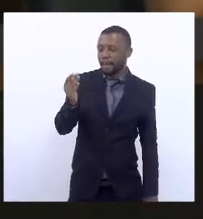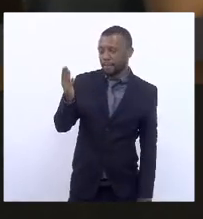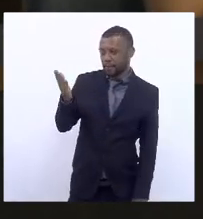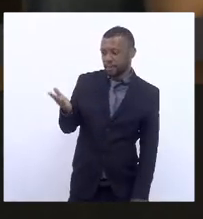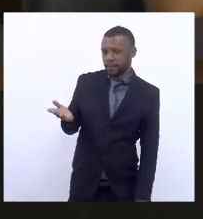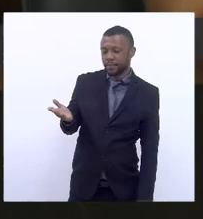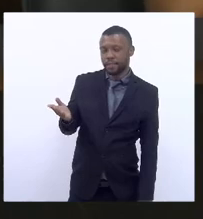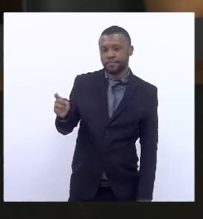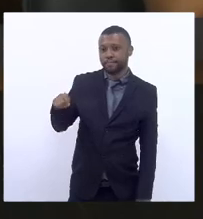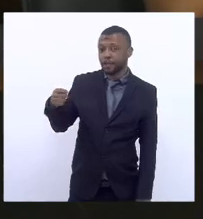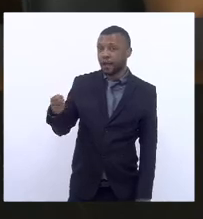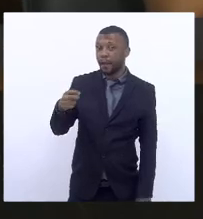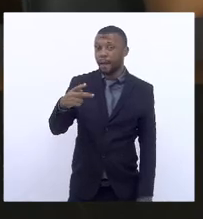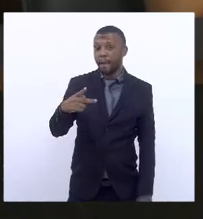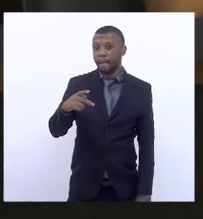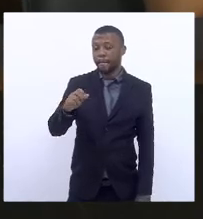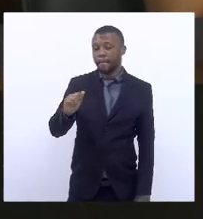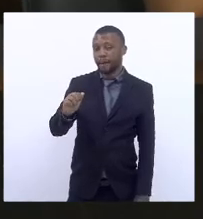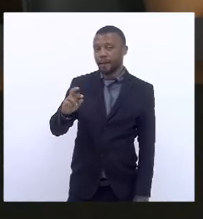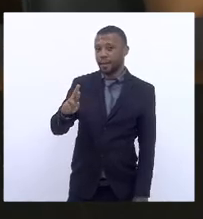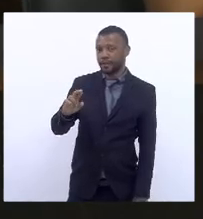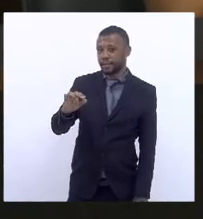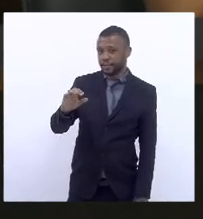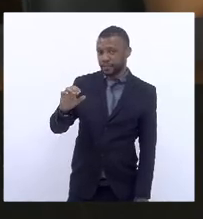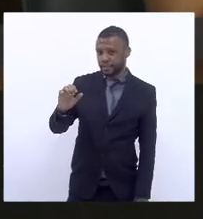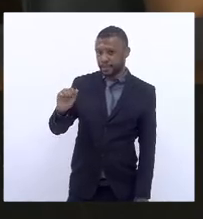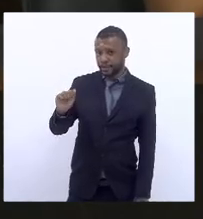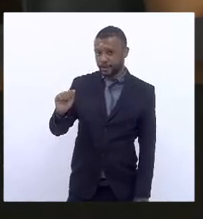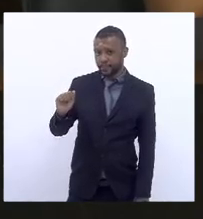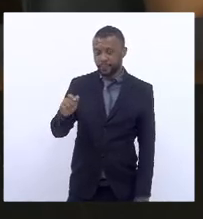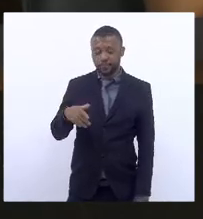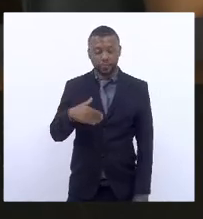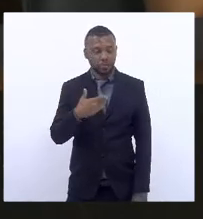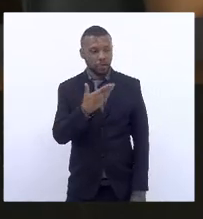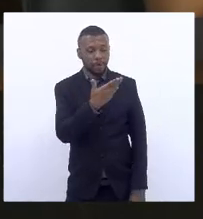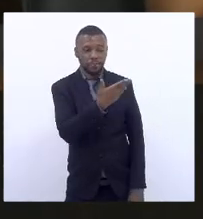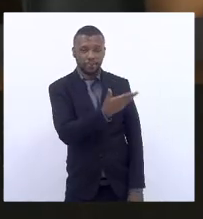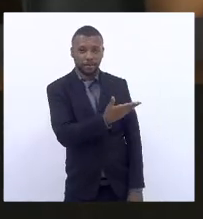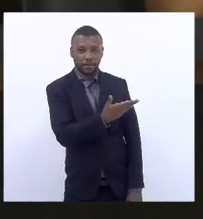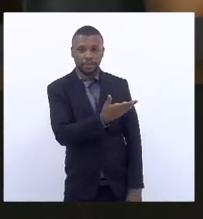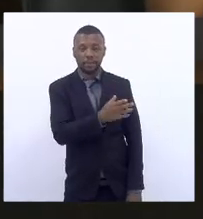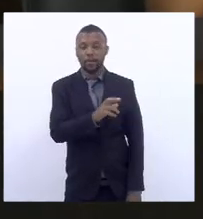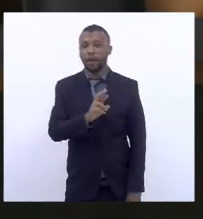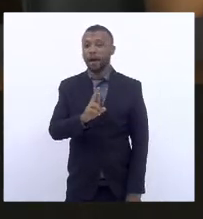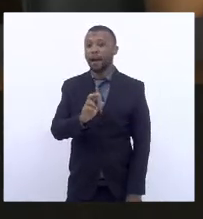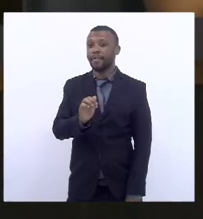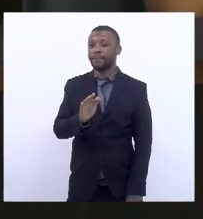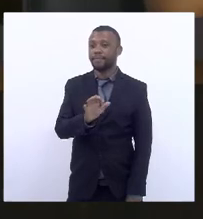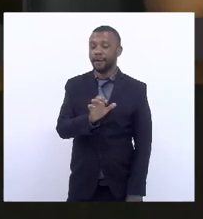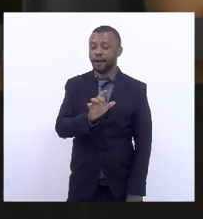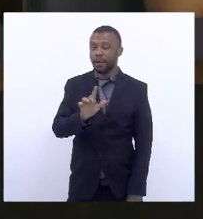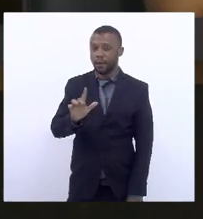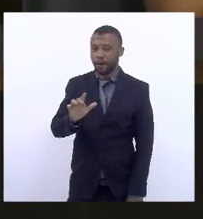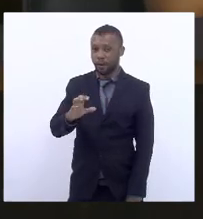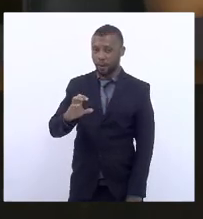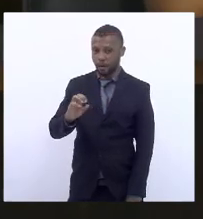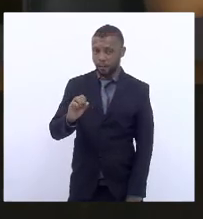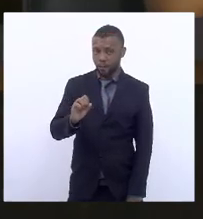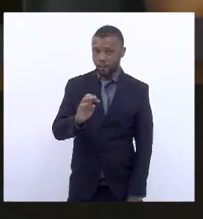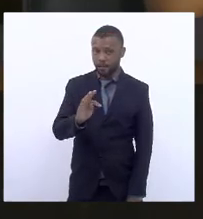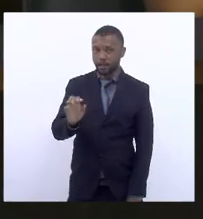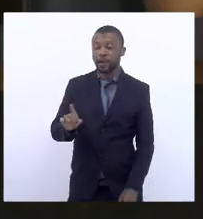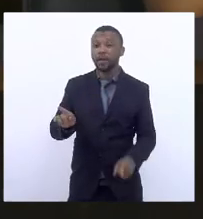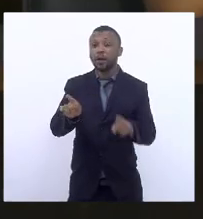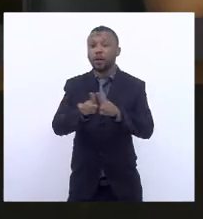Patrícia Gomes, à minha direita, o Rafael Costa, e um